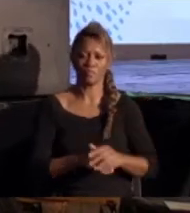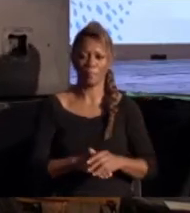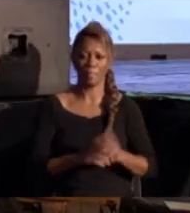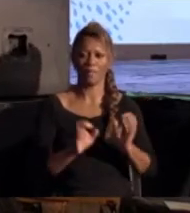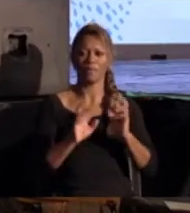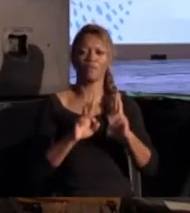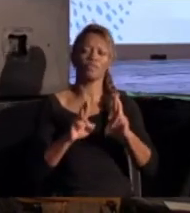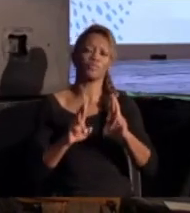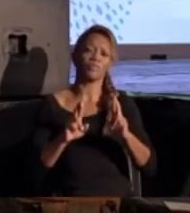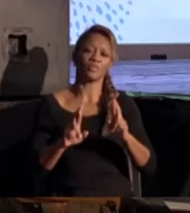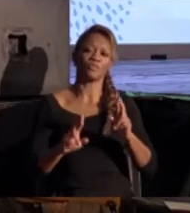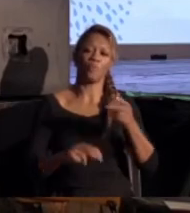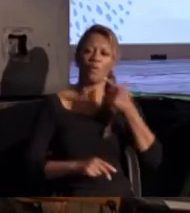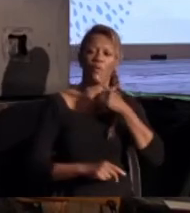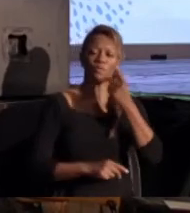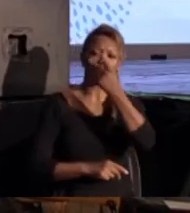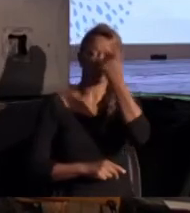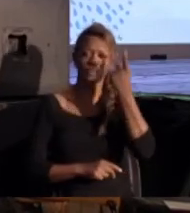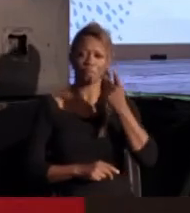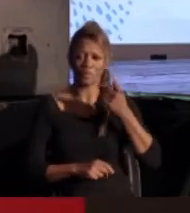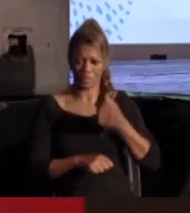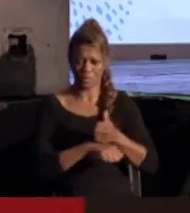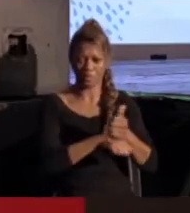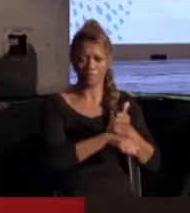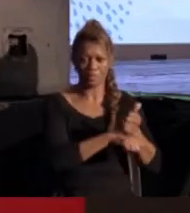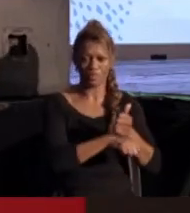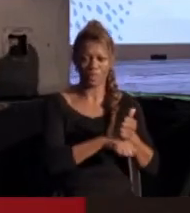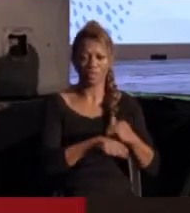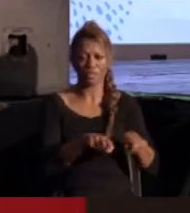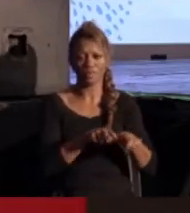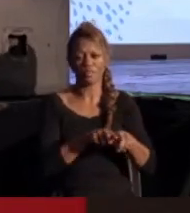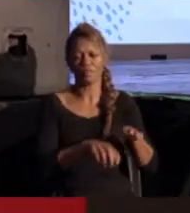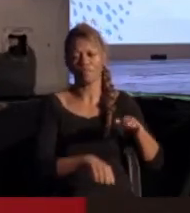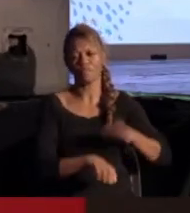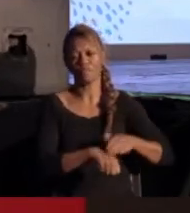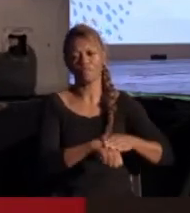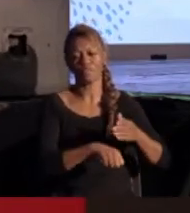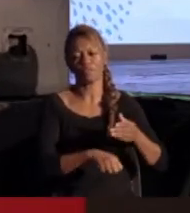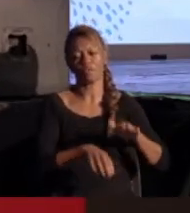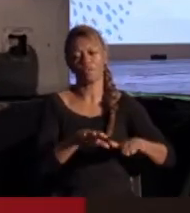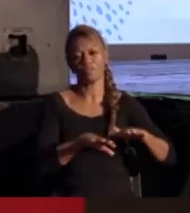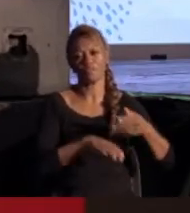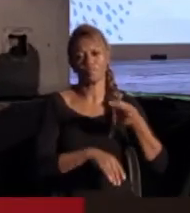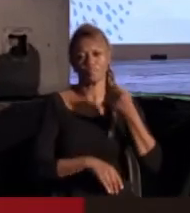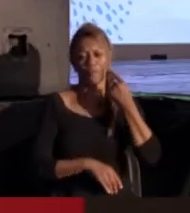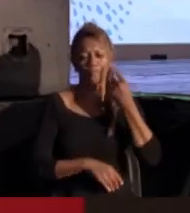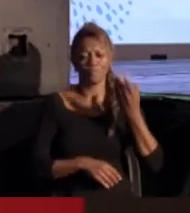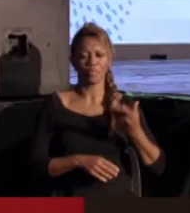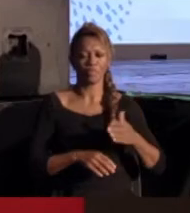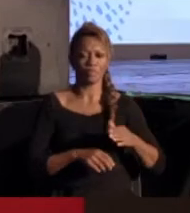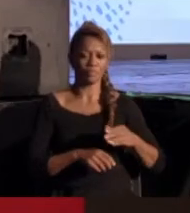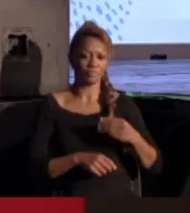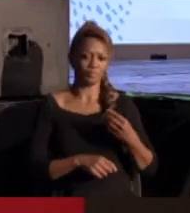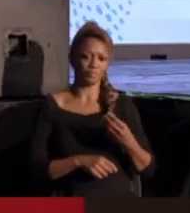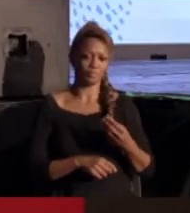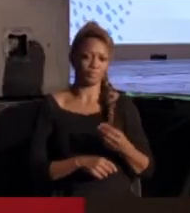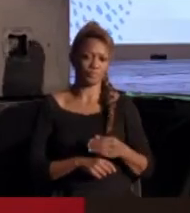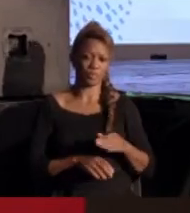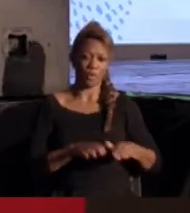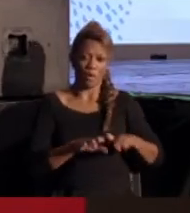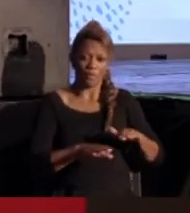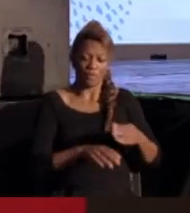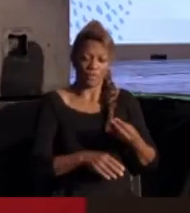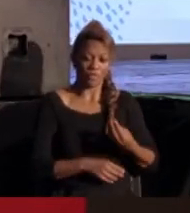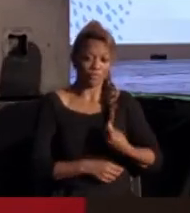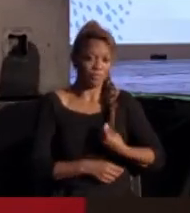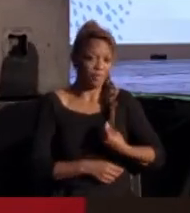que dentistas façam, né? Eu lembro de alguns momentos, eu não diria constrangedores,